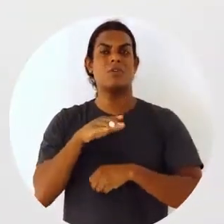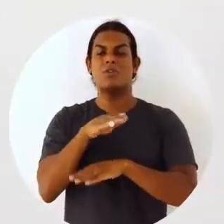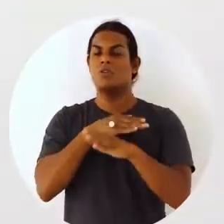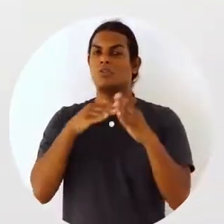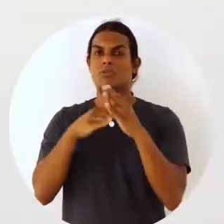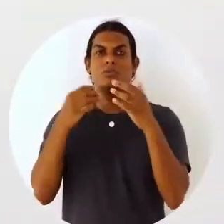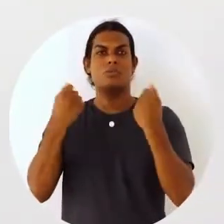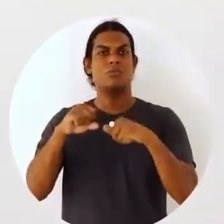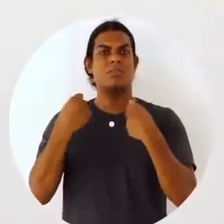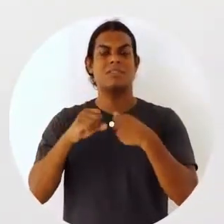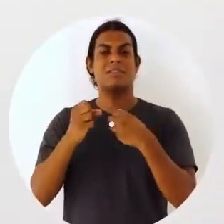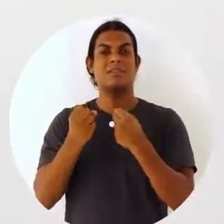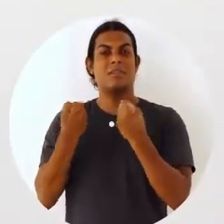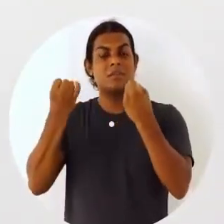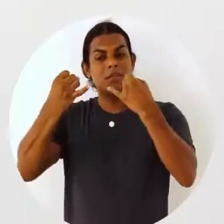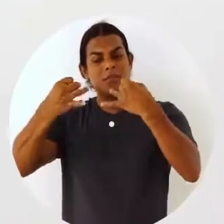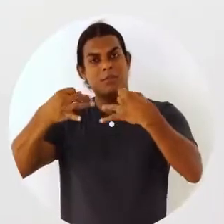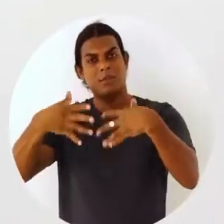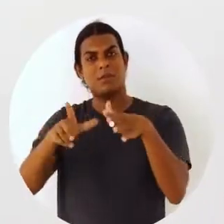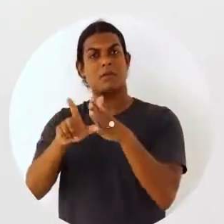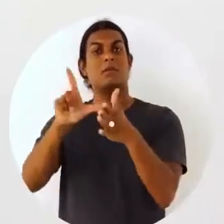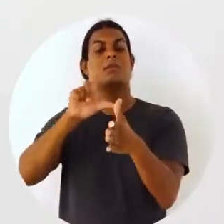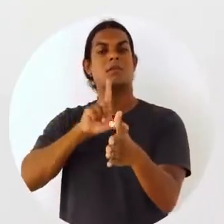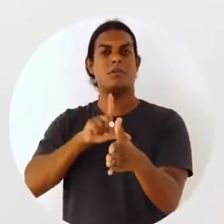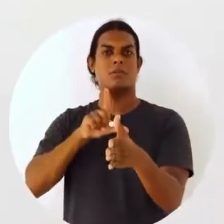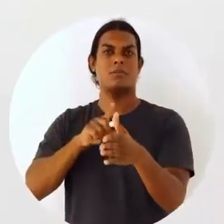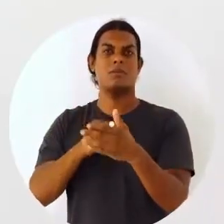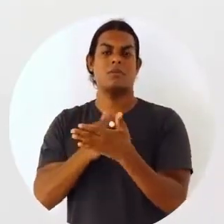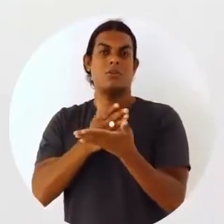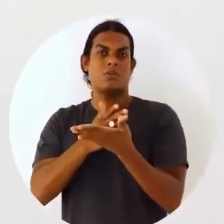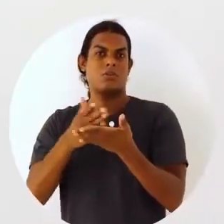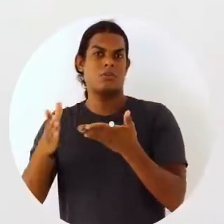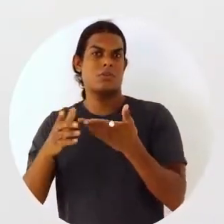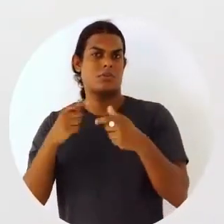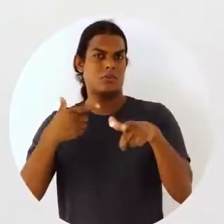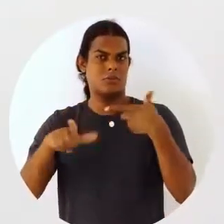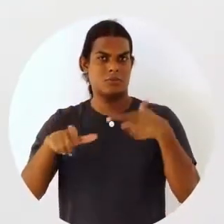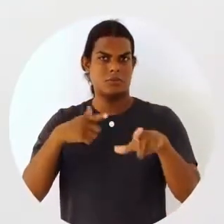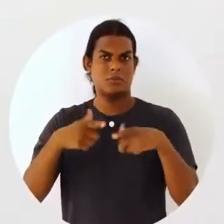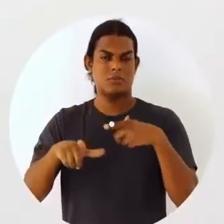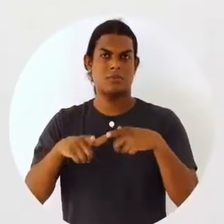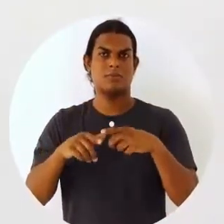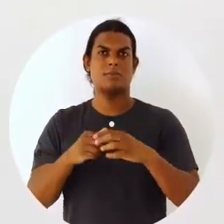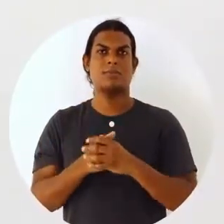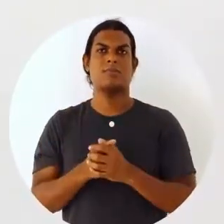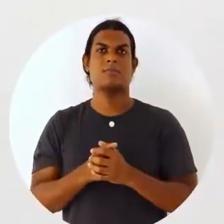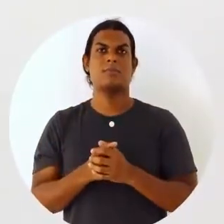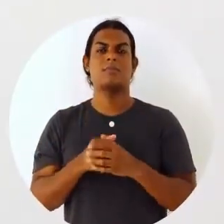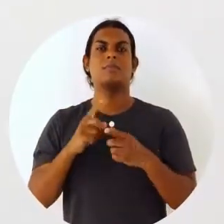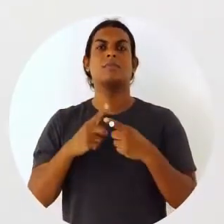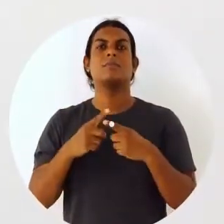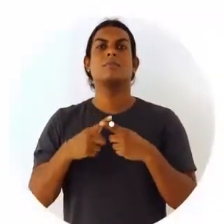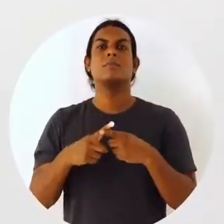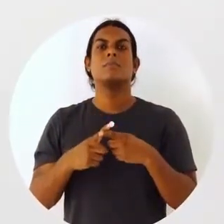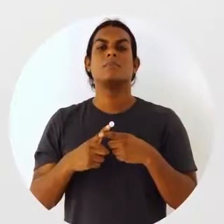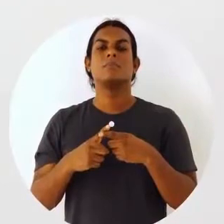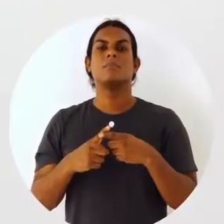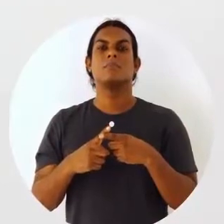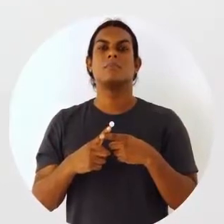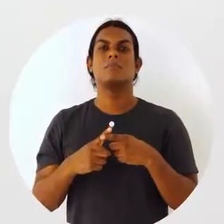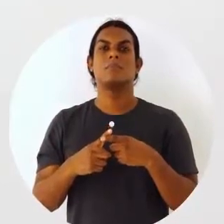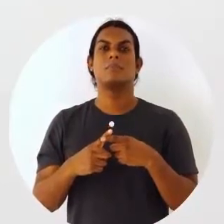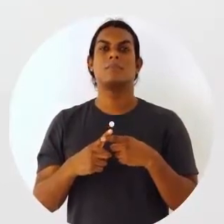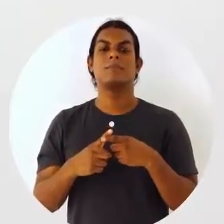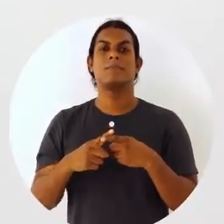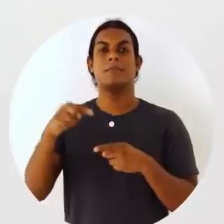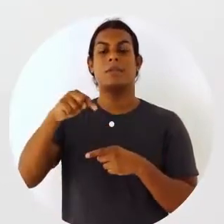informado anteriormente para esse indivíduo que vai ocupar esse cargo e também dentro da matriz de cargo, ou seja, à medida que o indivíduo ele possa querer ampliar